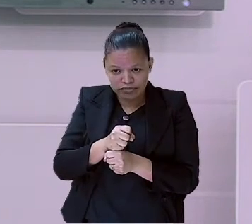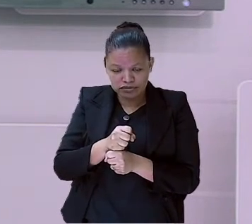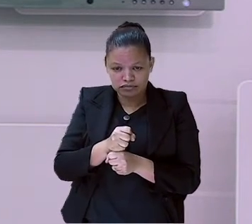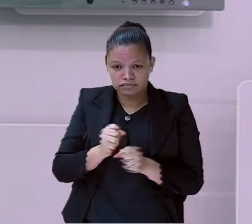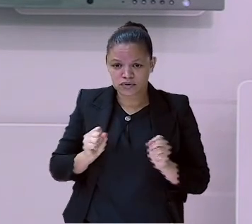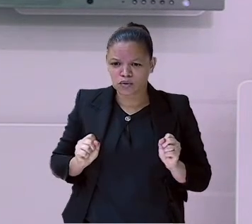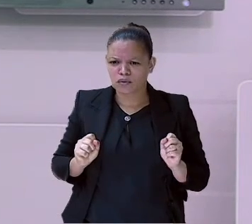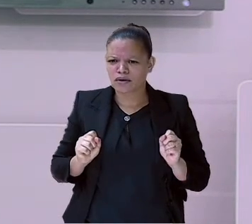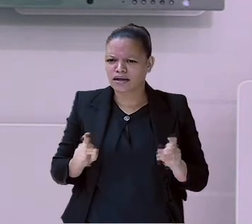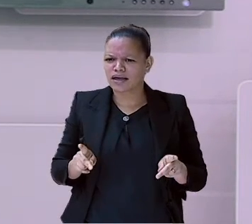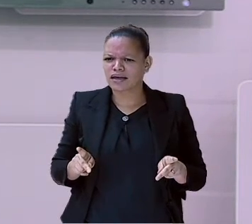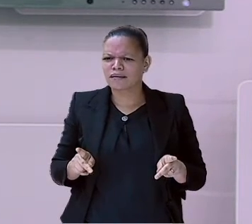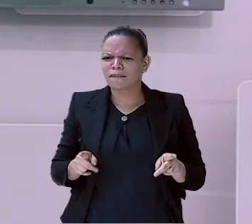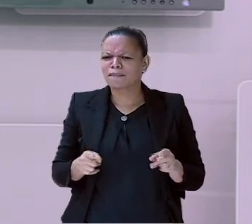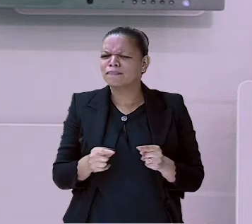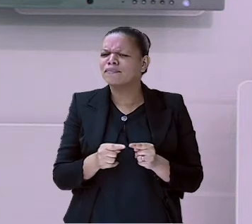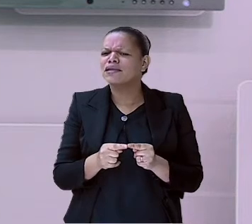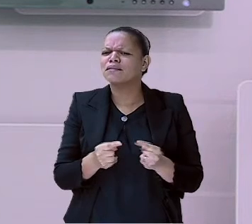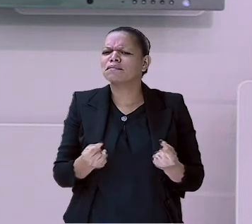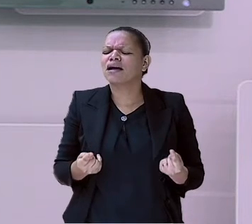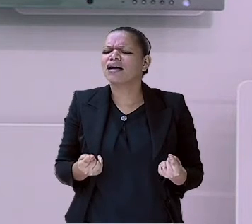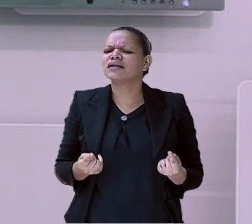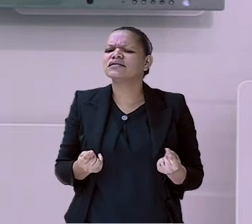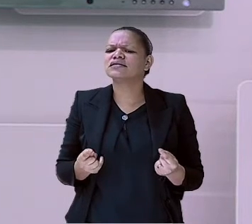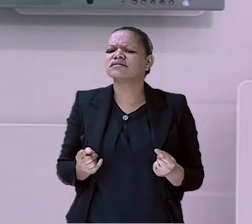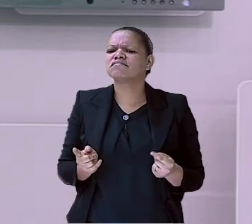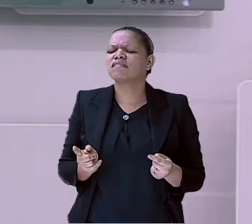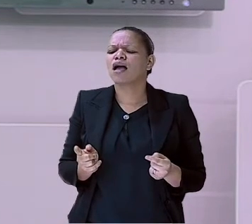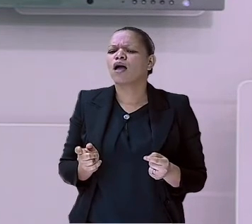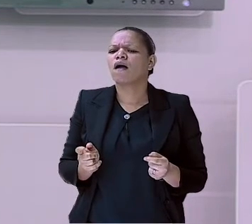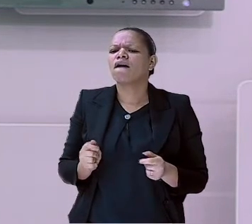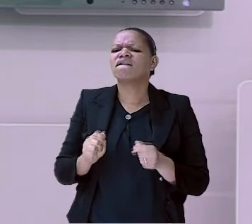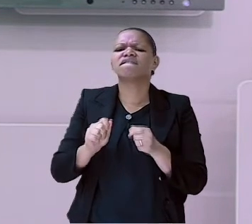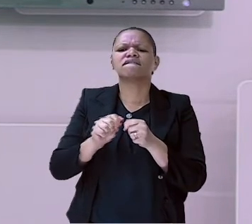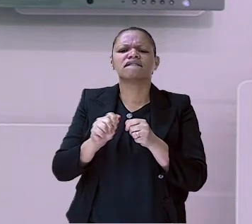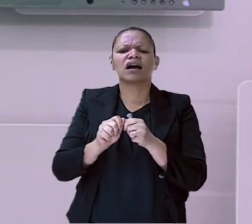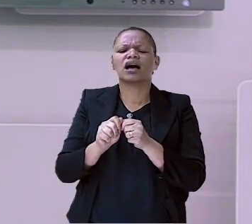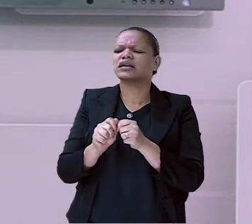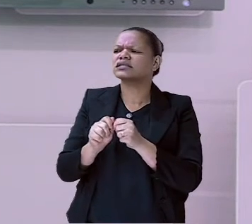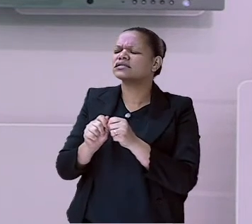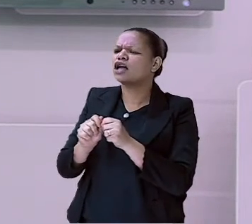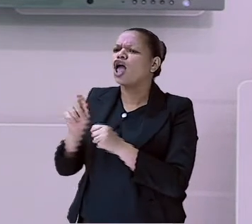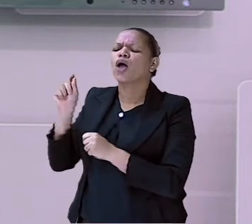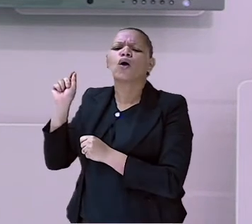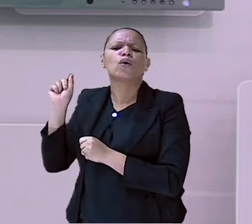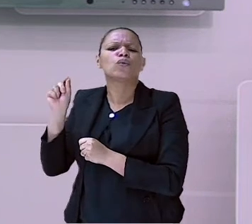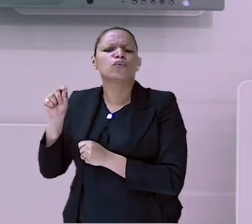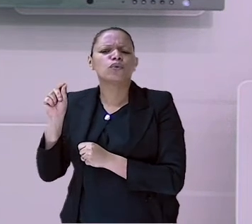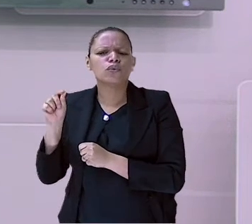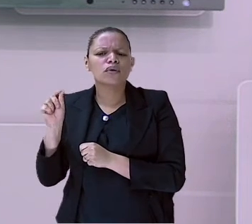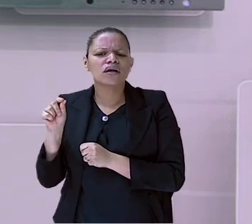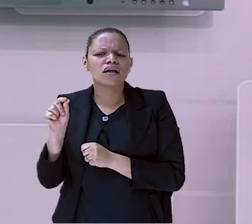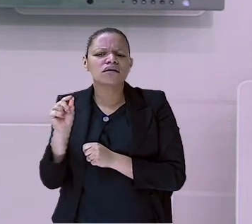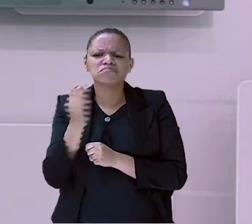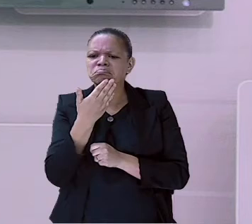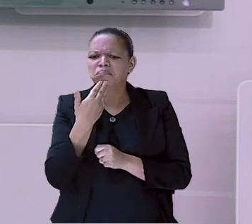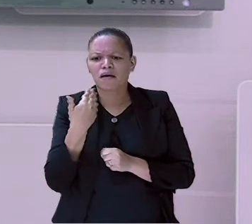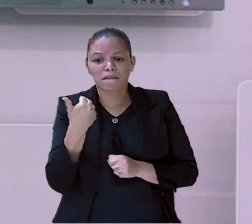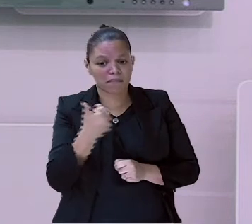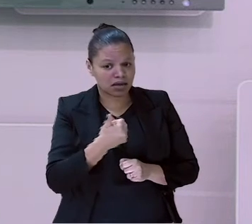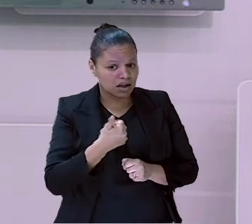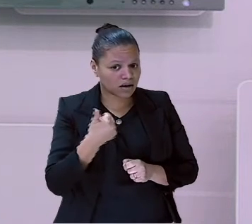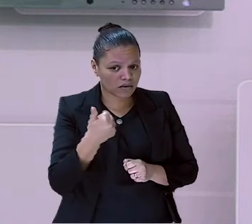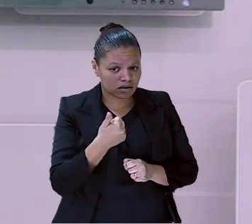Prevenção. O que devemos fazer, assim, de princípio, de você olhar e pensar assim, isso é uma prevenção